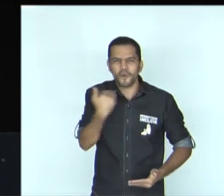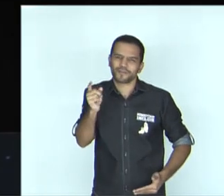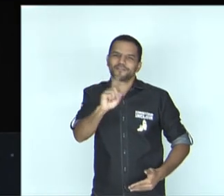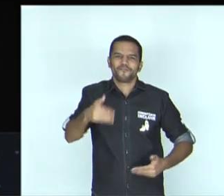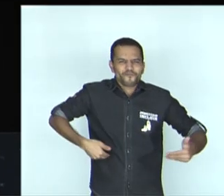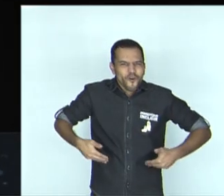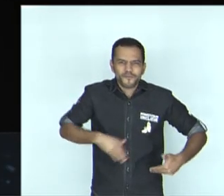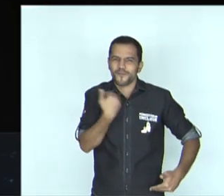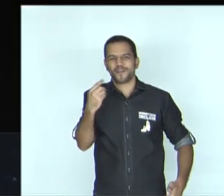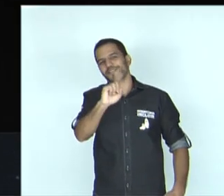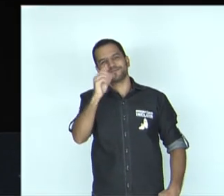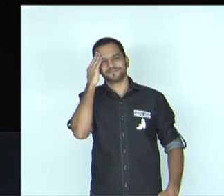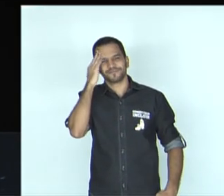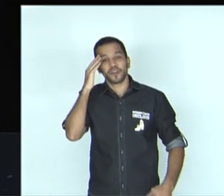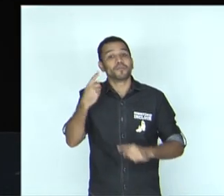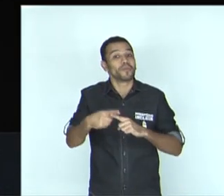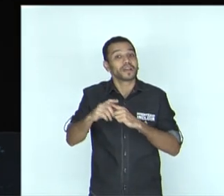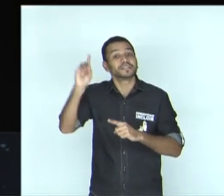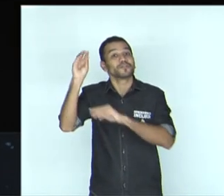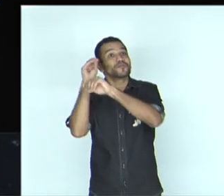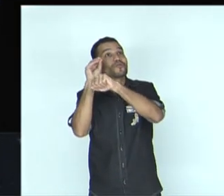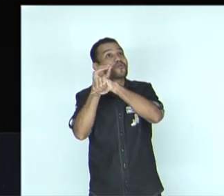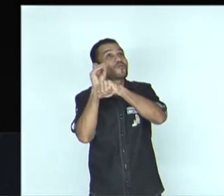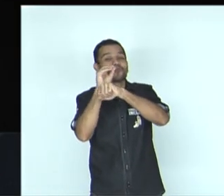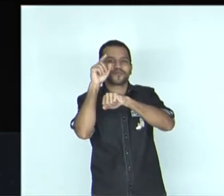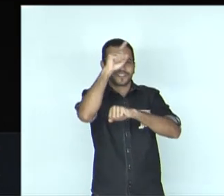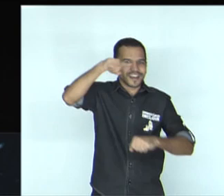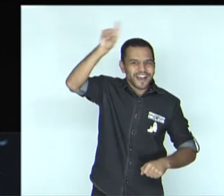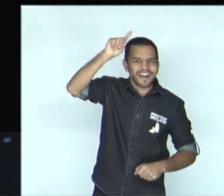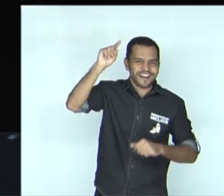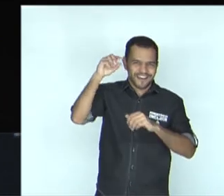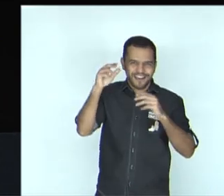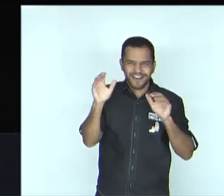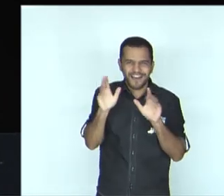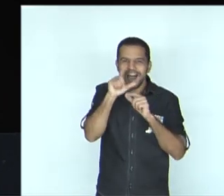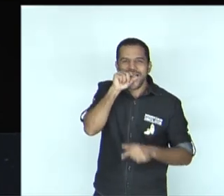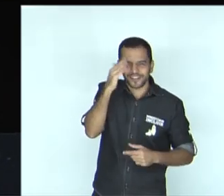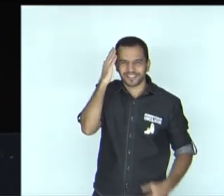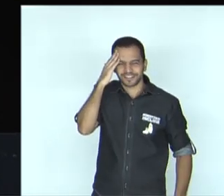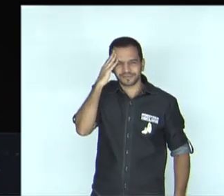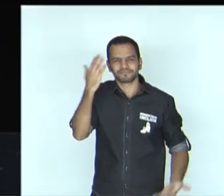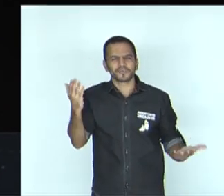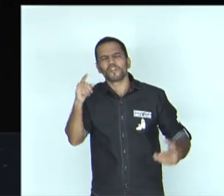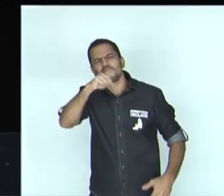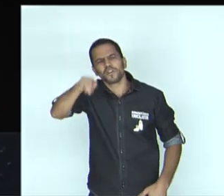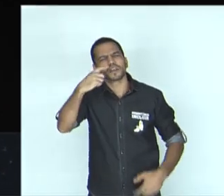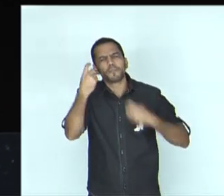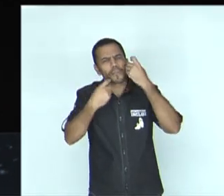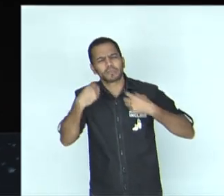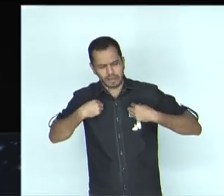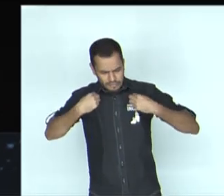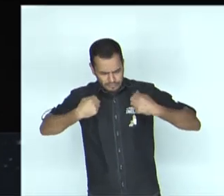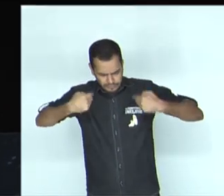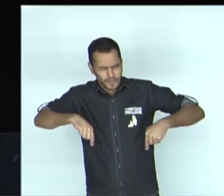que vocês estão preocupados com as vestes? No versículo 28 e 29. Por quê? Porque veste daquela época é uma